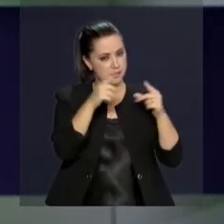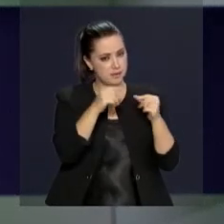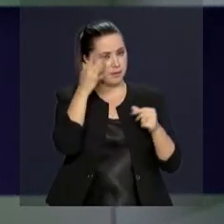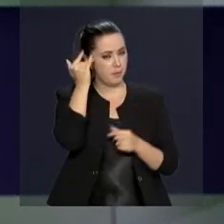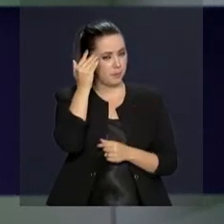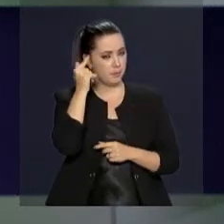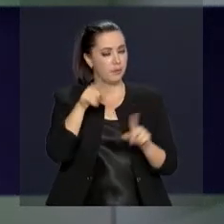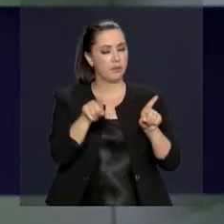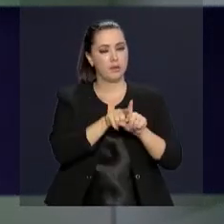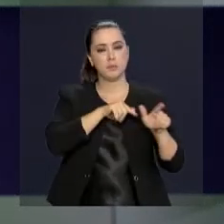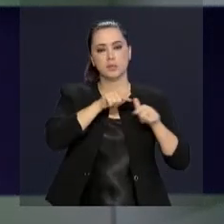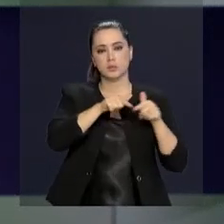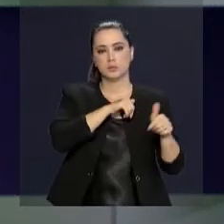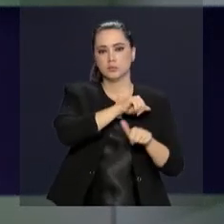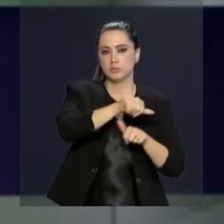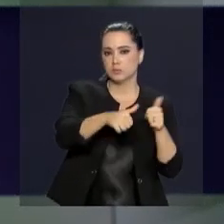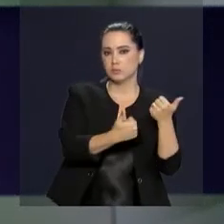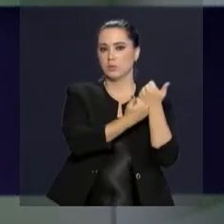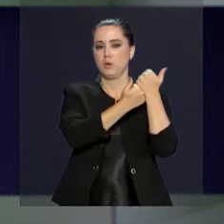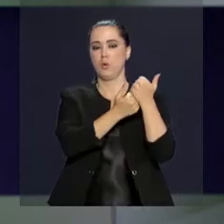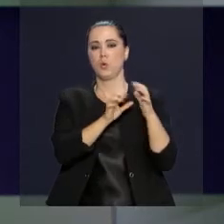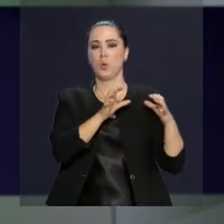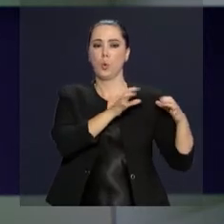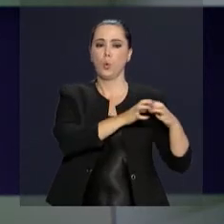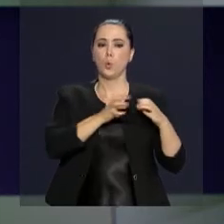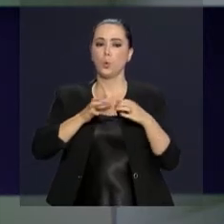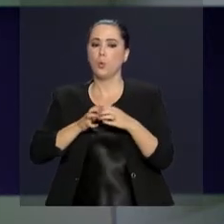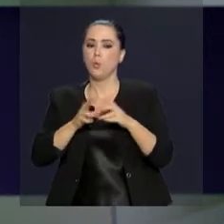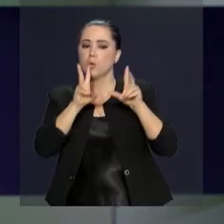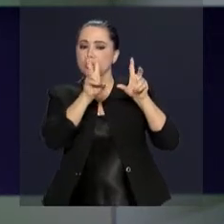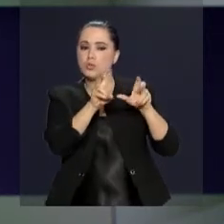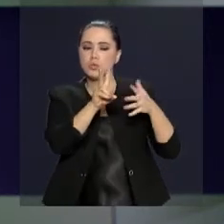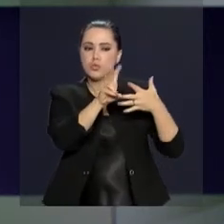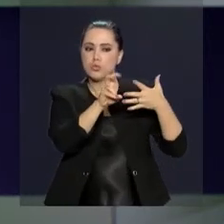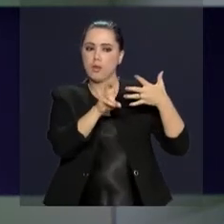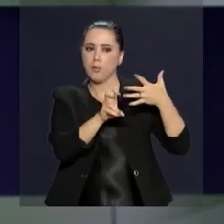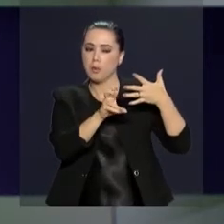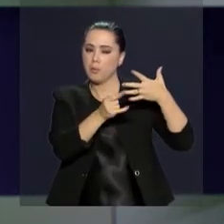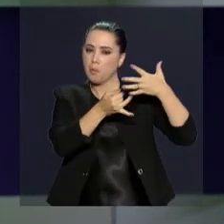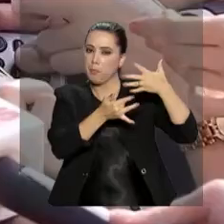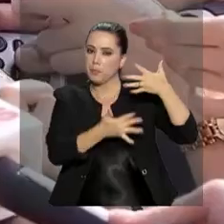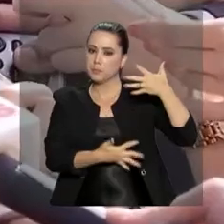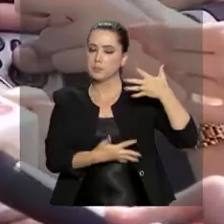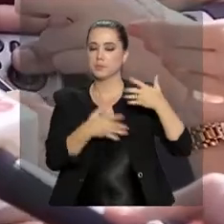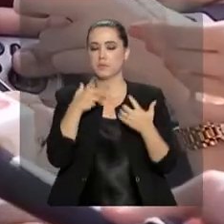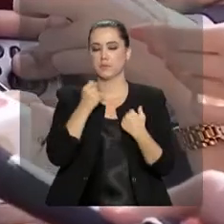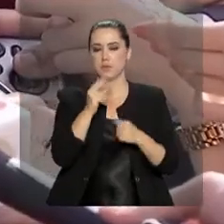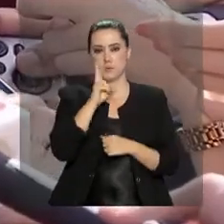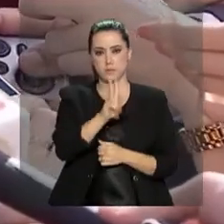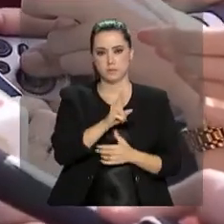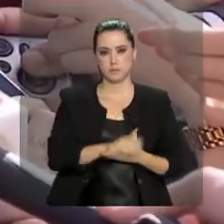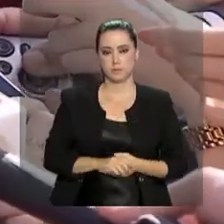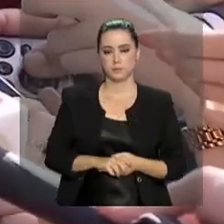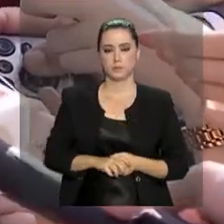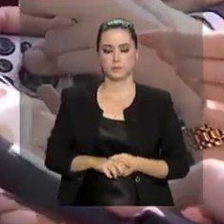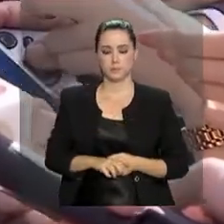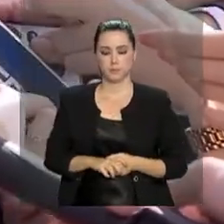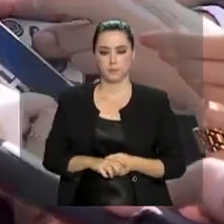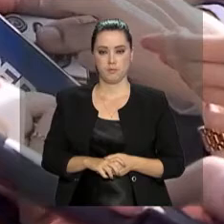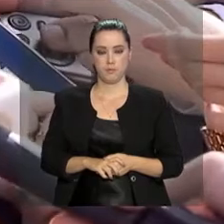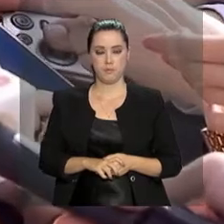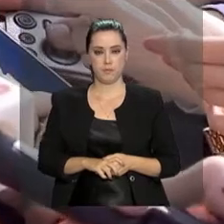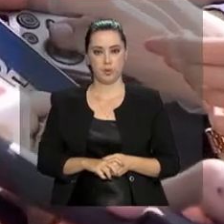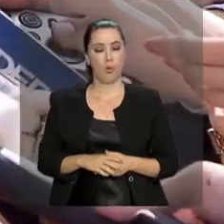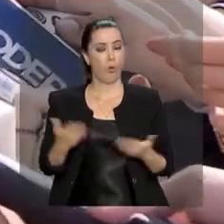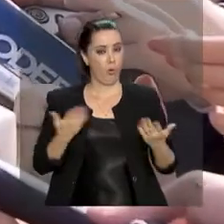de transição está sendo dividido em grupos temáticos vamos acompanhar hoje foi a